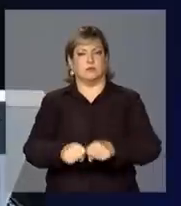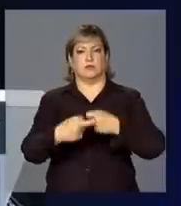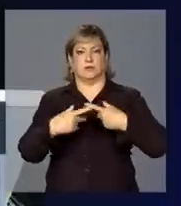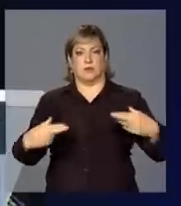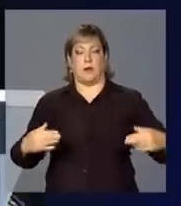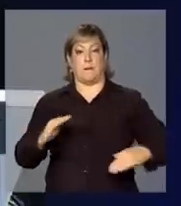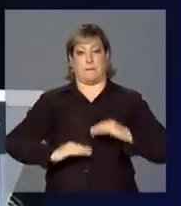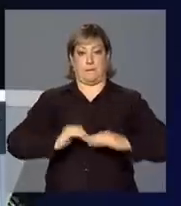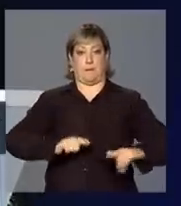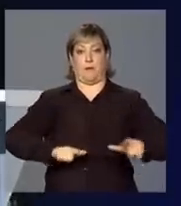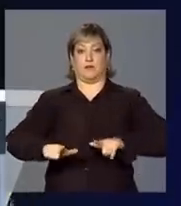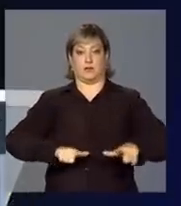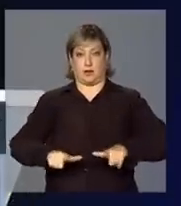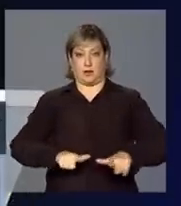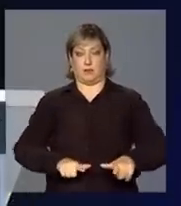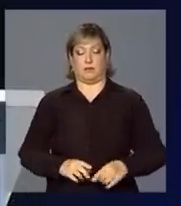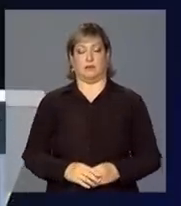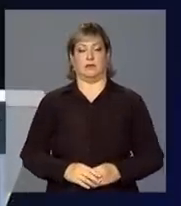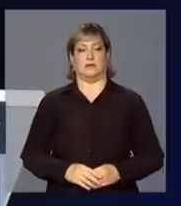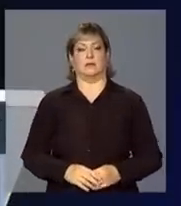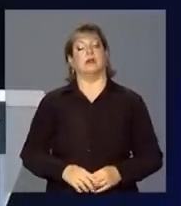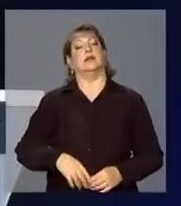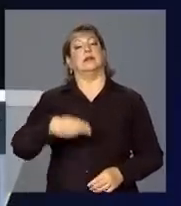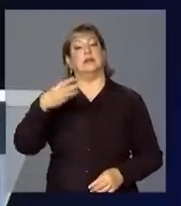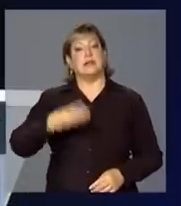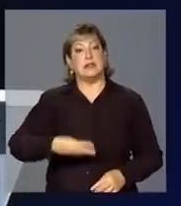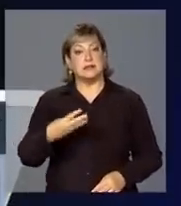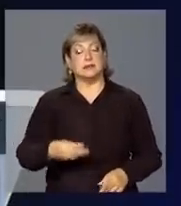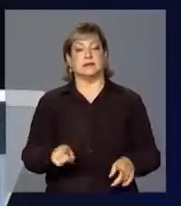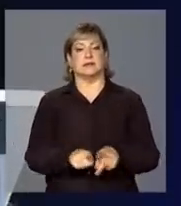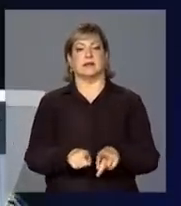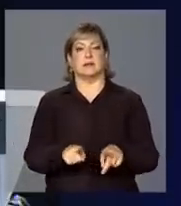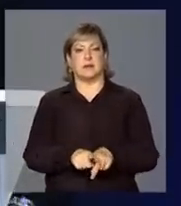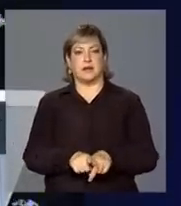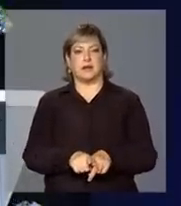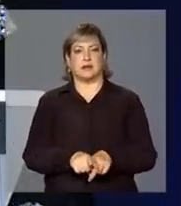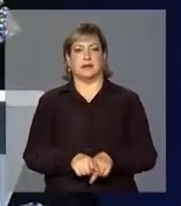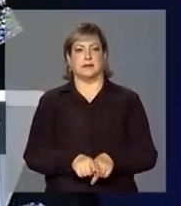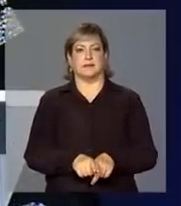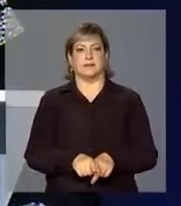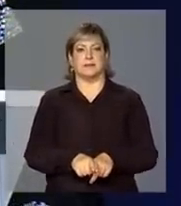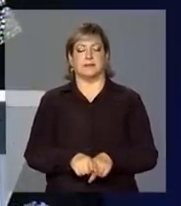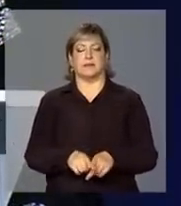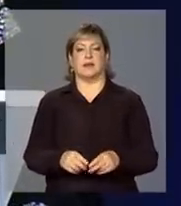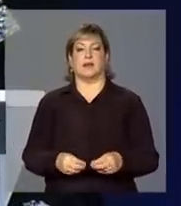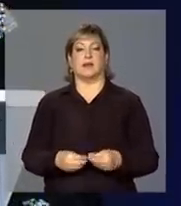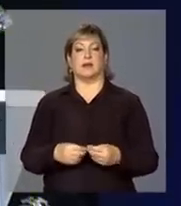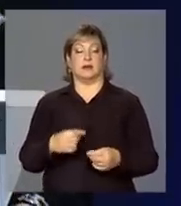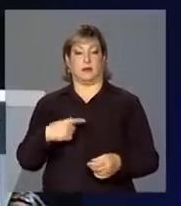profissional. E um terceiro mecanismo também, trazendo do